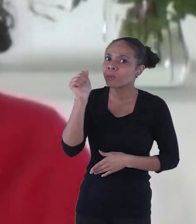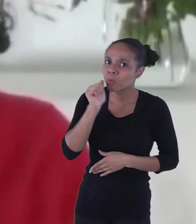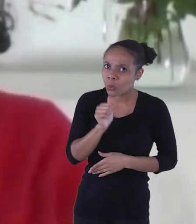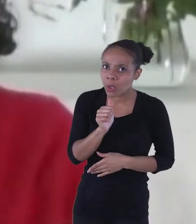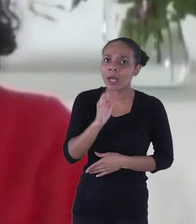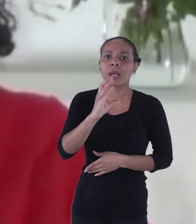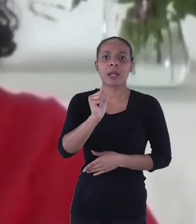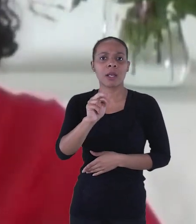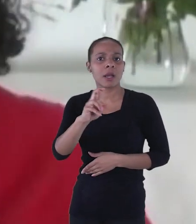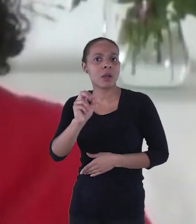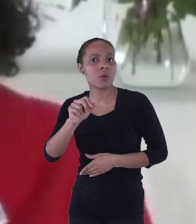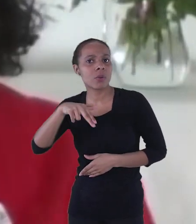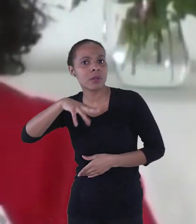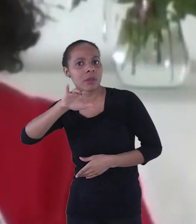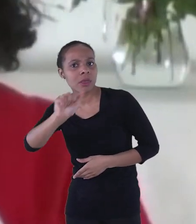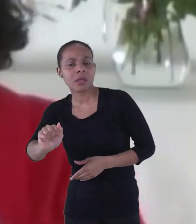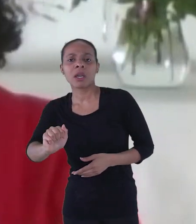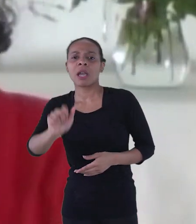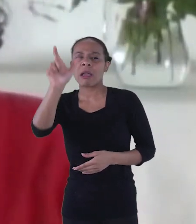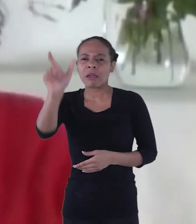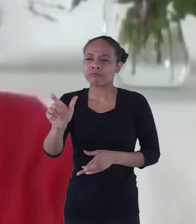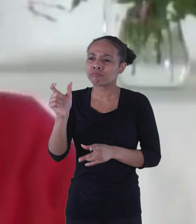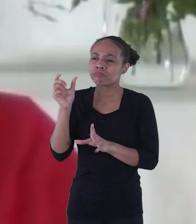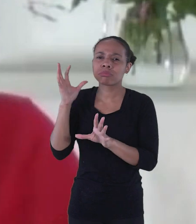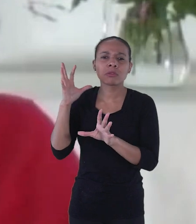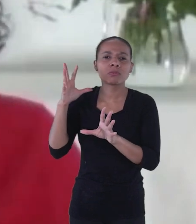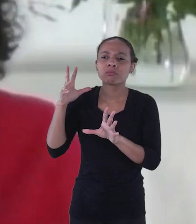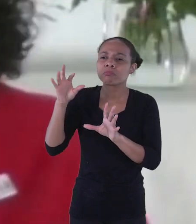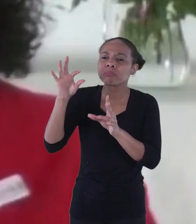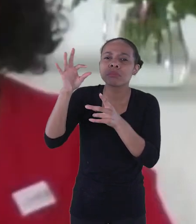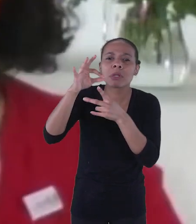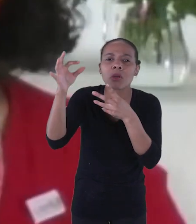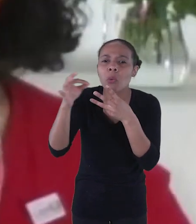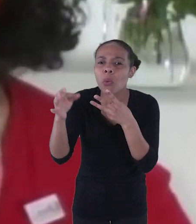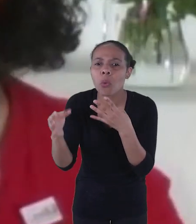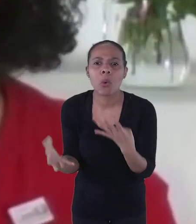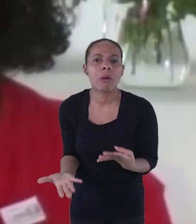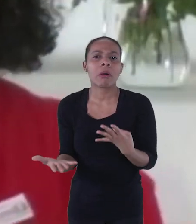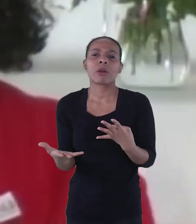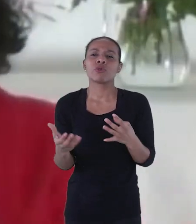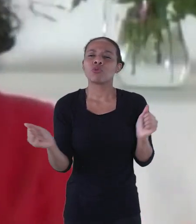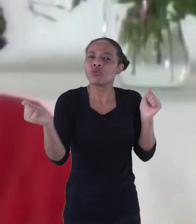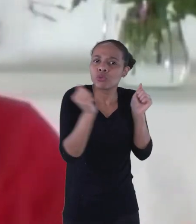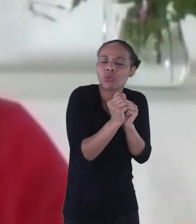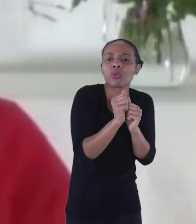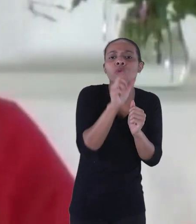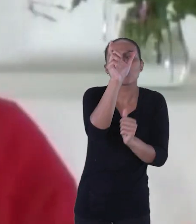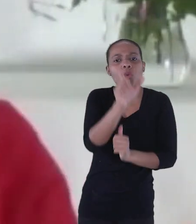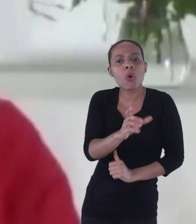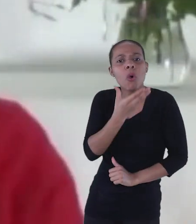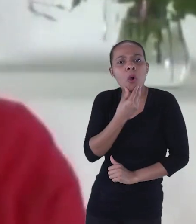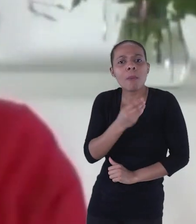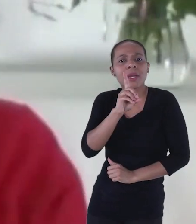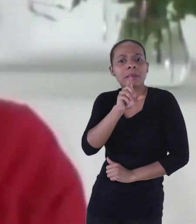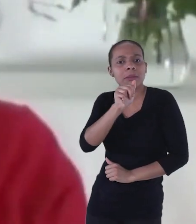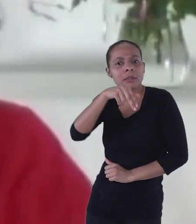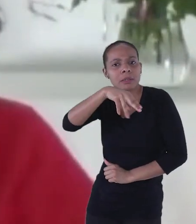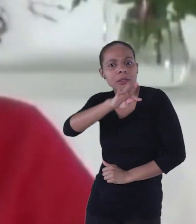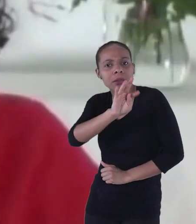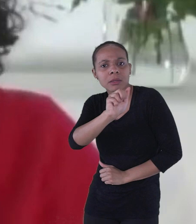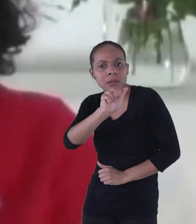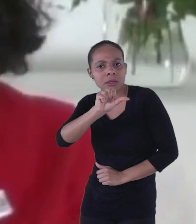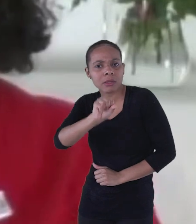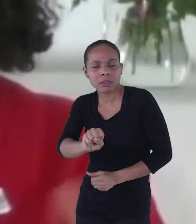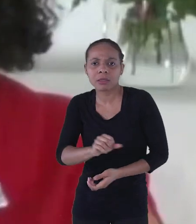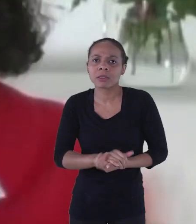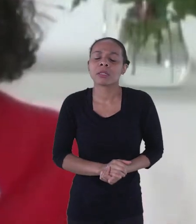está falando, esses contrastes que ela teve com o Audálio Dantas, as várias figuras que ela encontra e que ela narra na obra